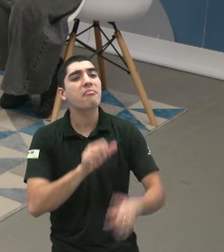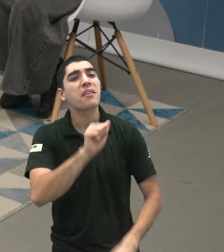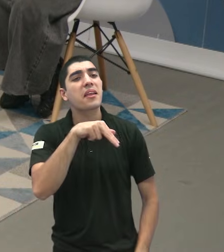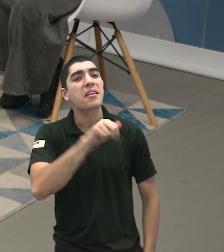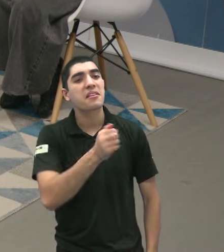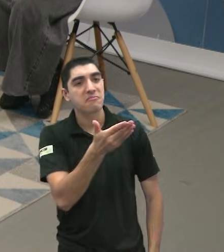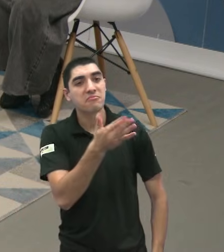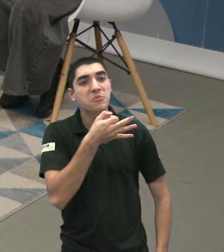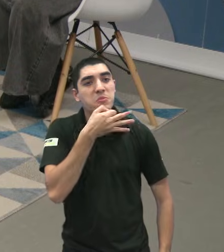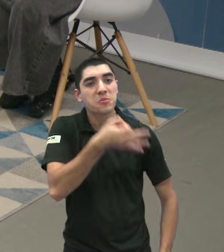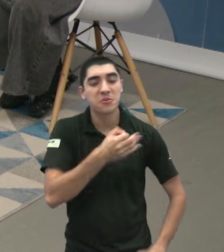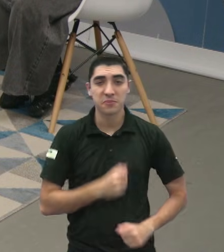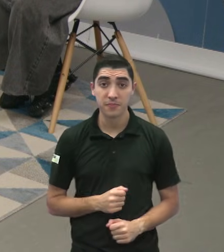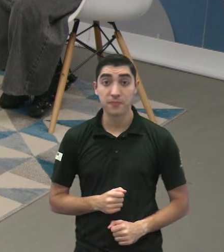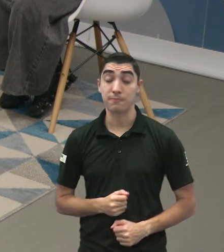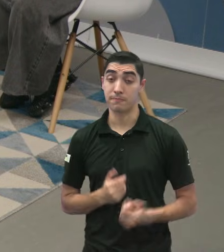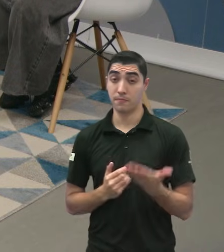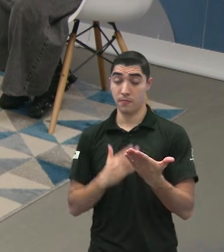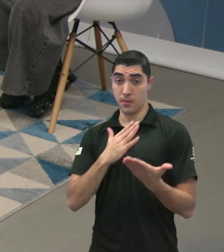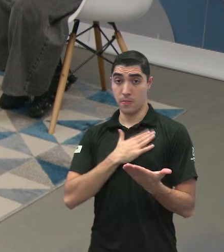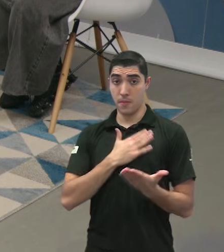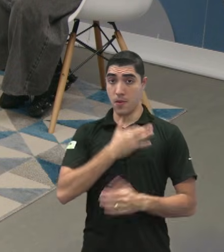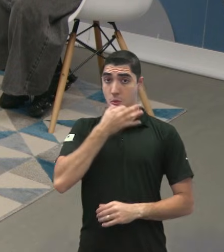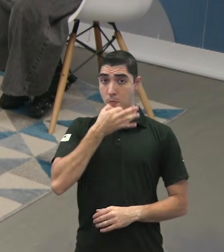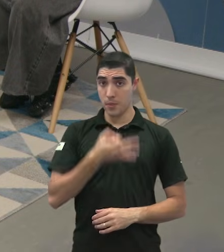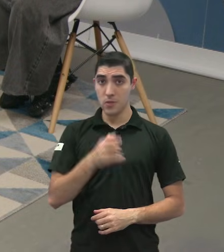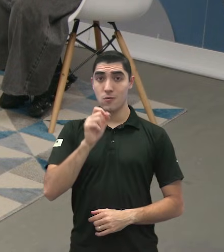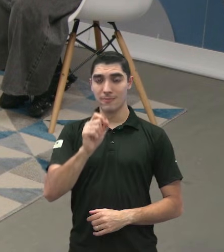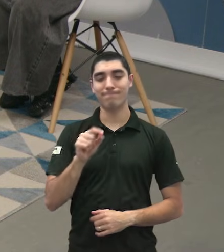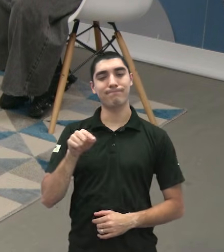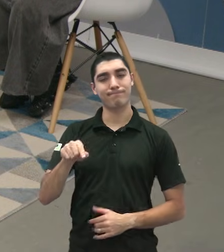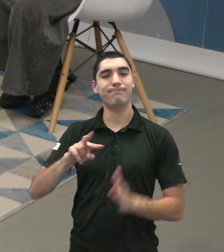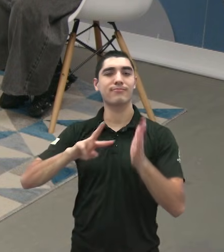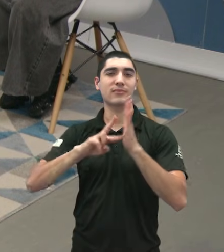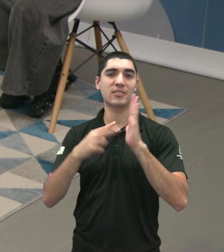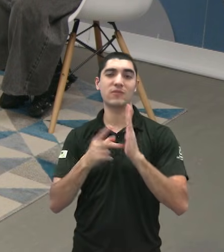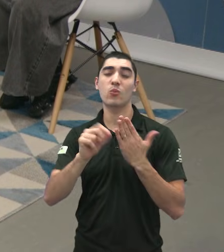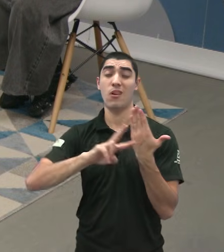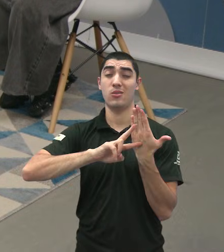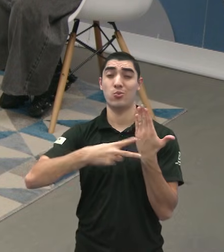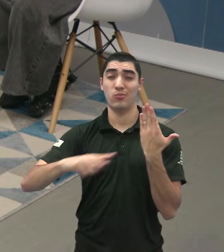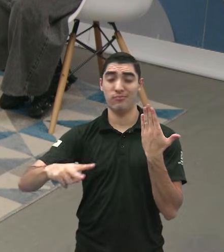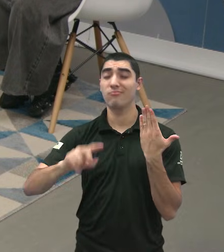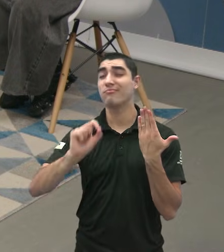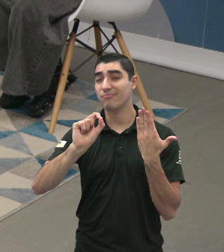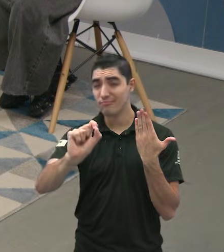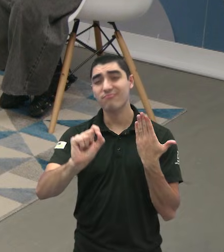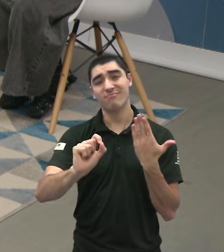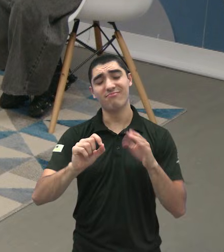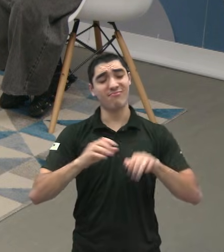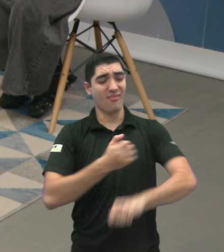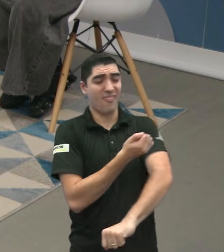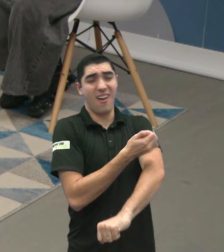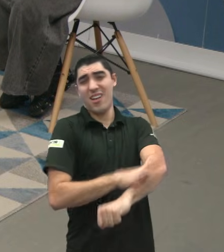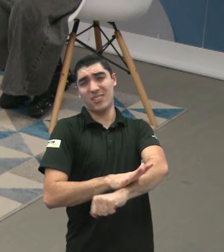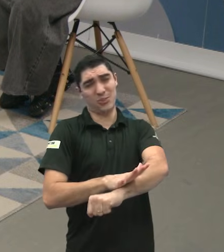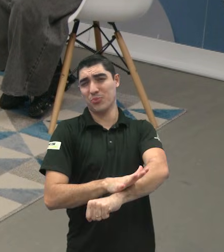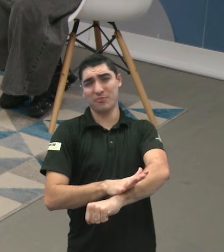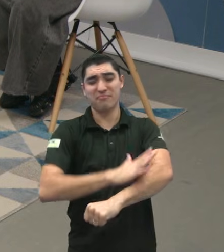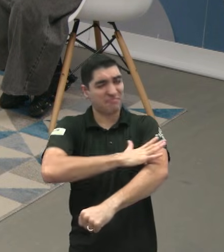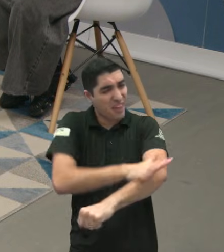Maria? Bom, eu acredito que isso seja consequência, resultado do racismo estrutural que nós sempre